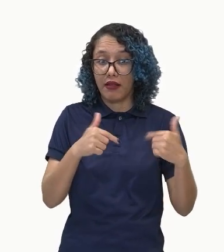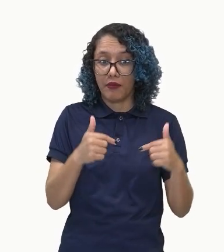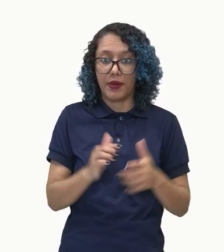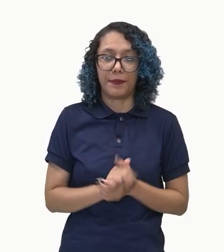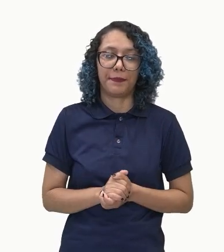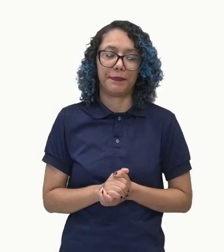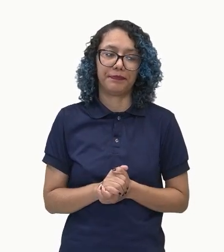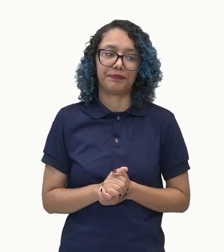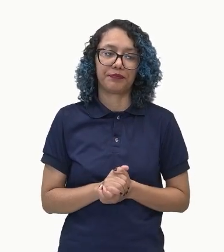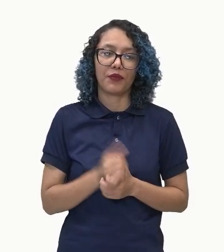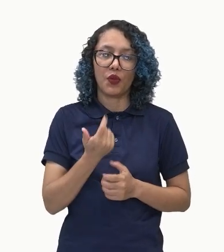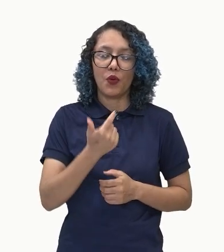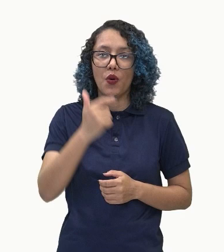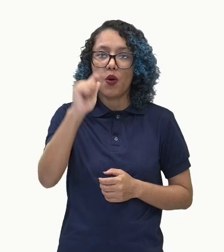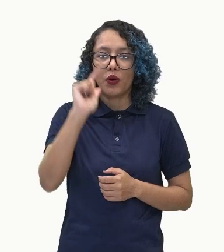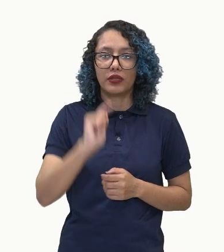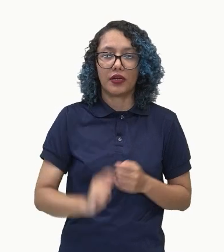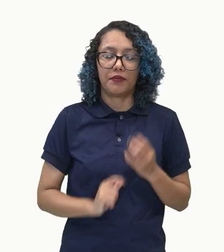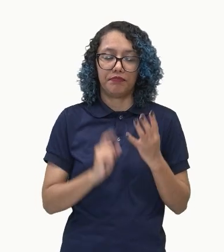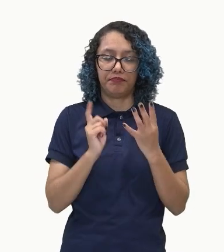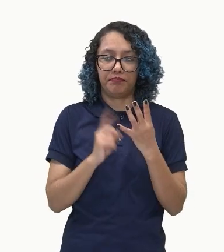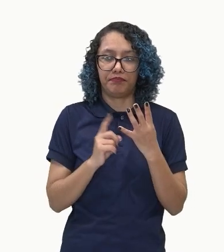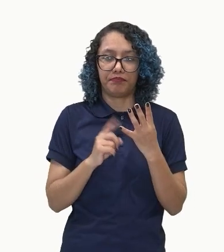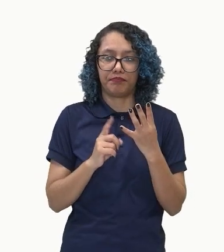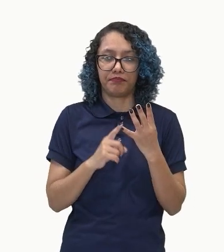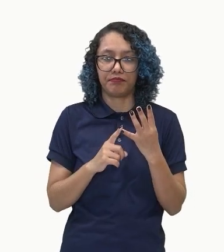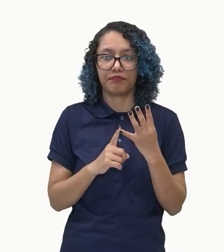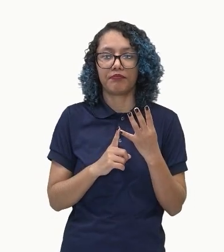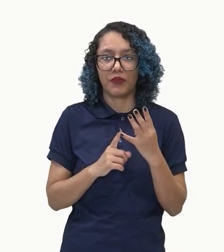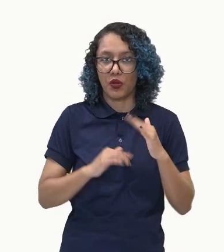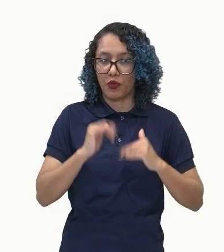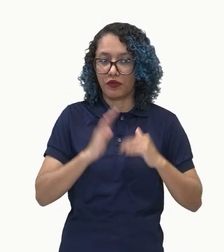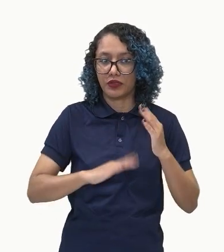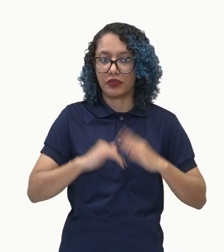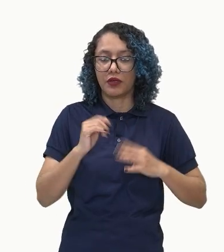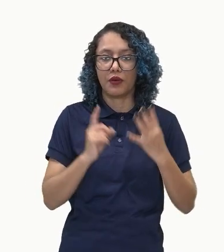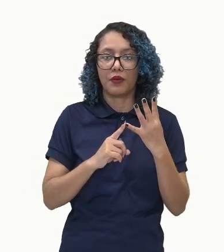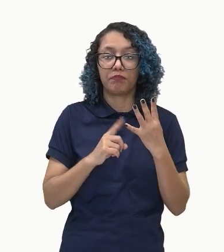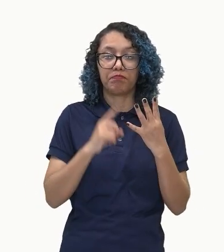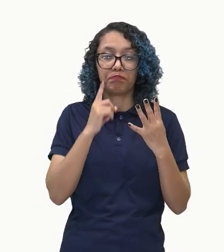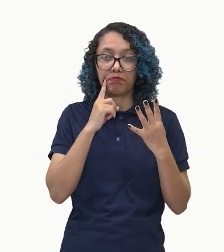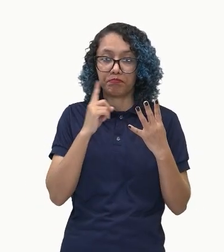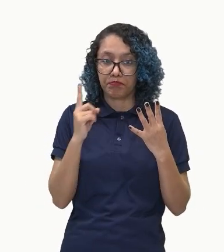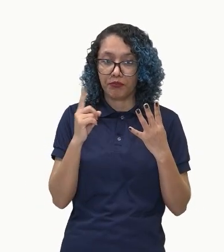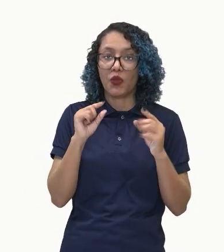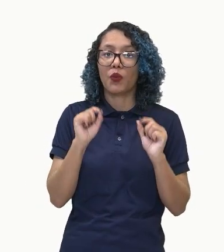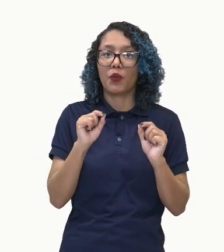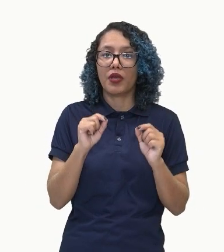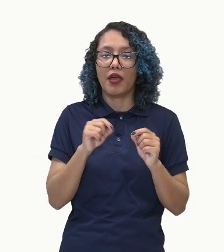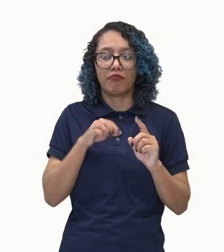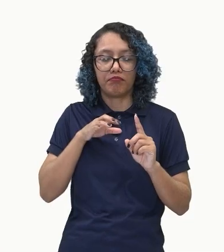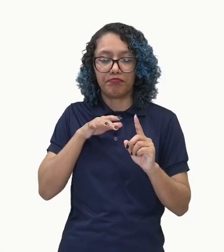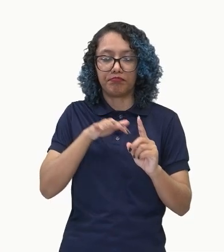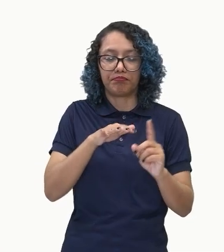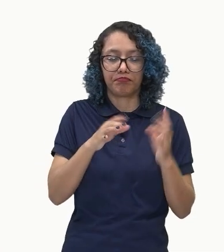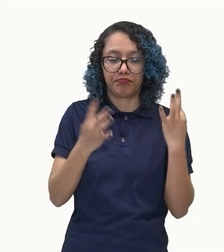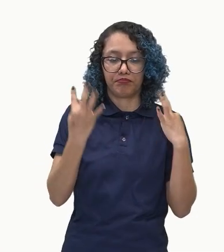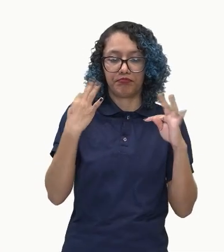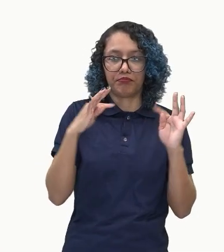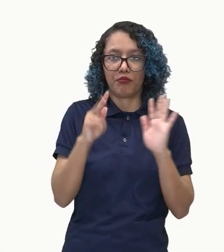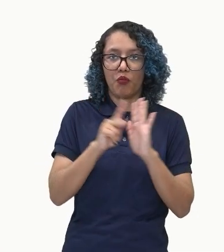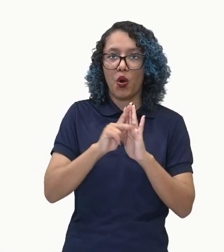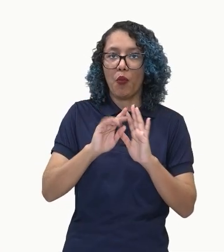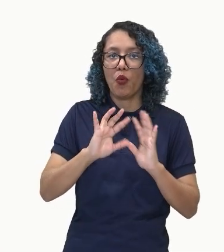Próxima atividade do futuro, Space Tour Guide. Então seria o guia turístico do espaço, né?